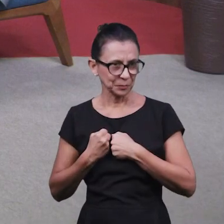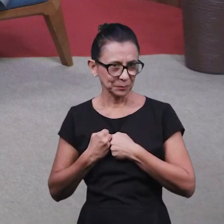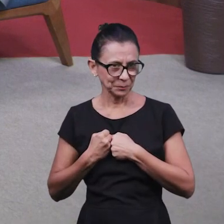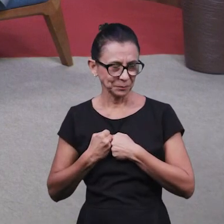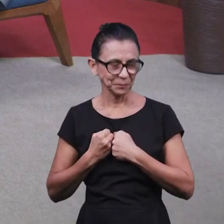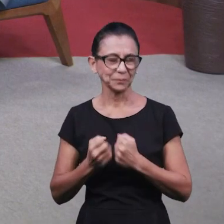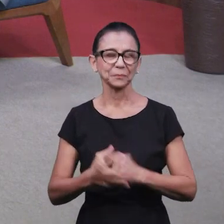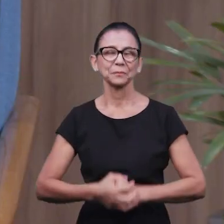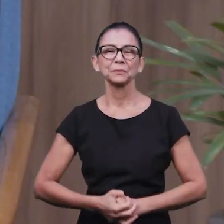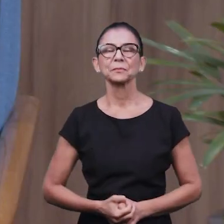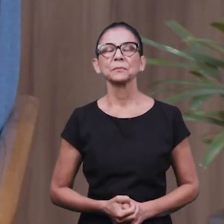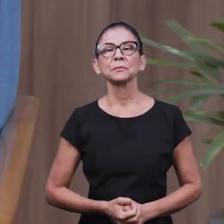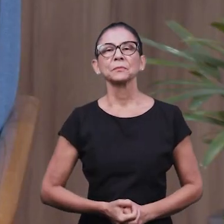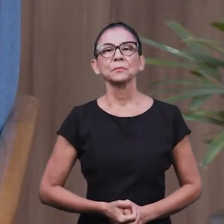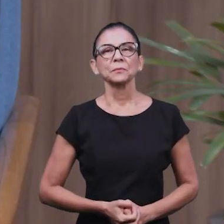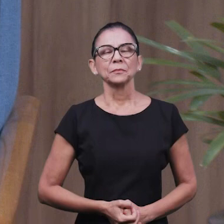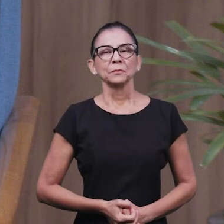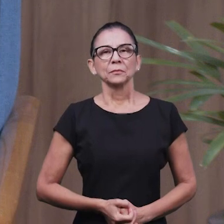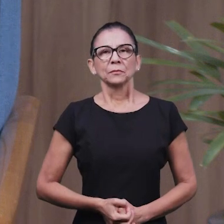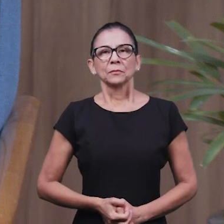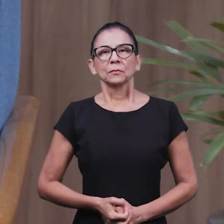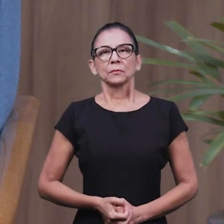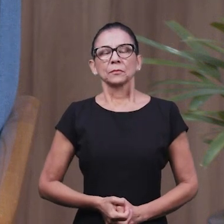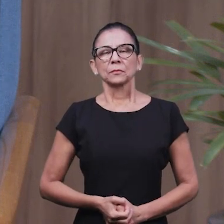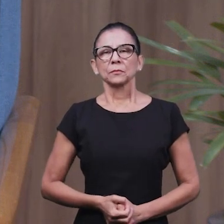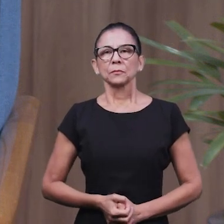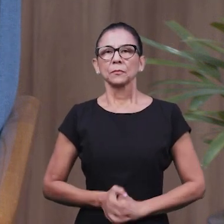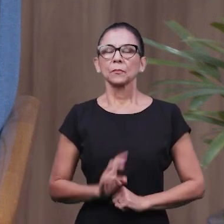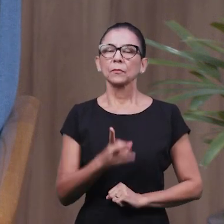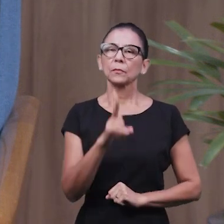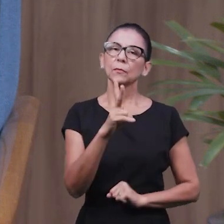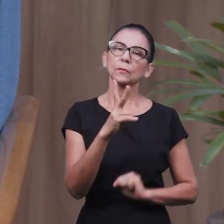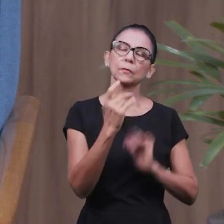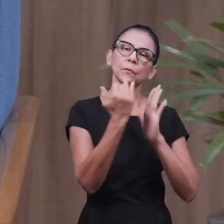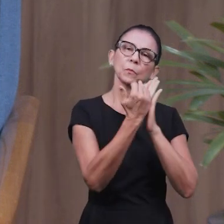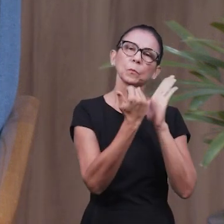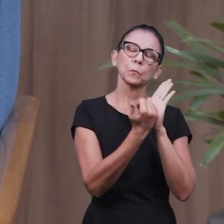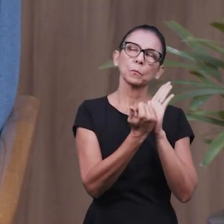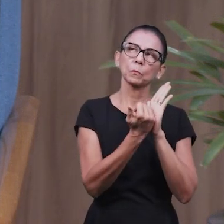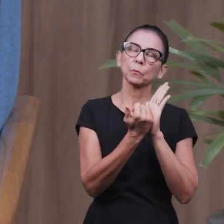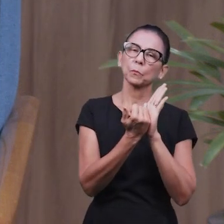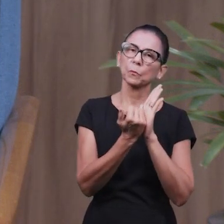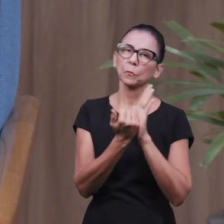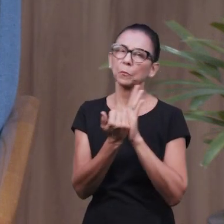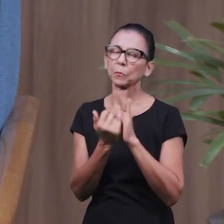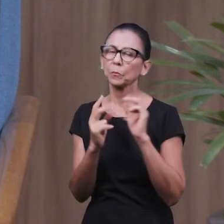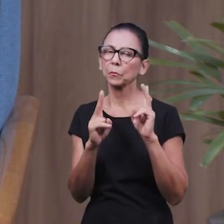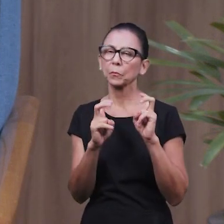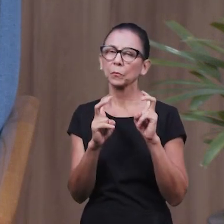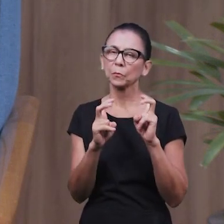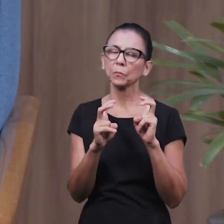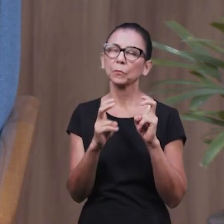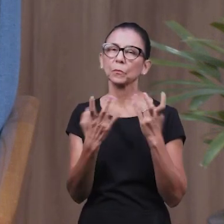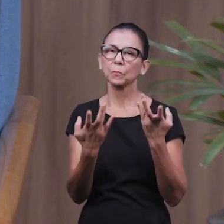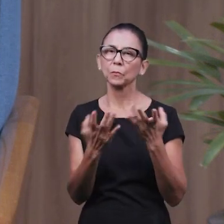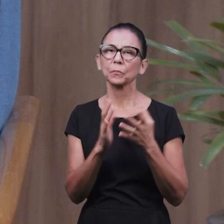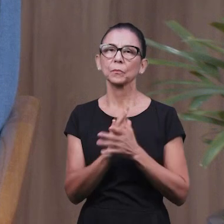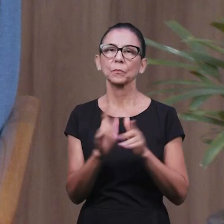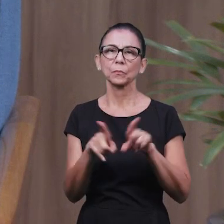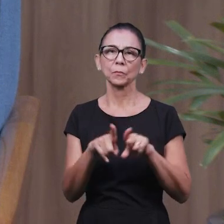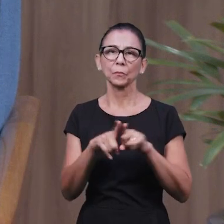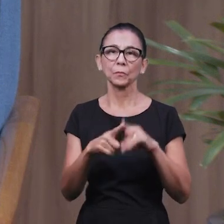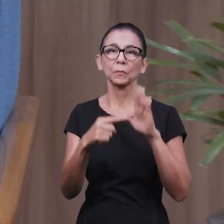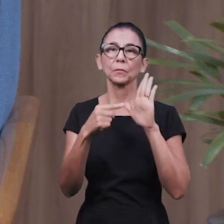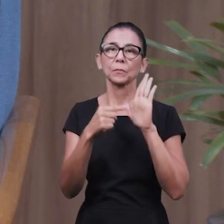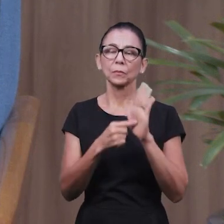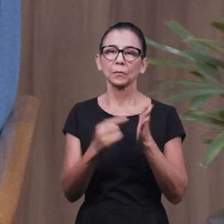Glória a Deus. Muito bem. A gente sempre começa essa parte do programa trazendo para você algumas participações que foram